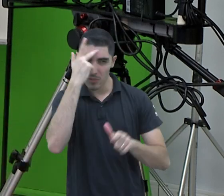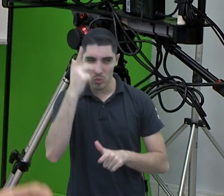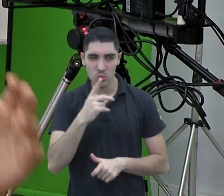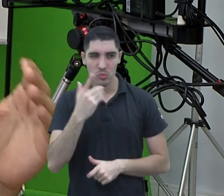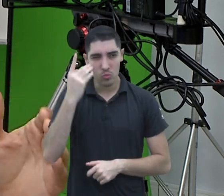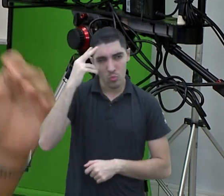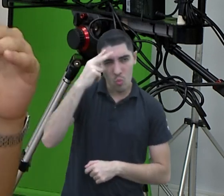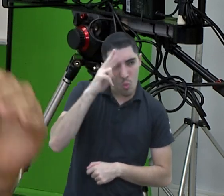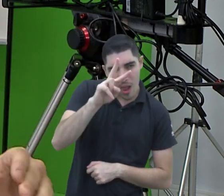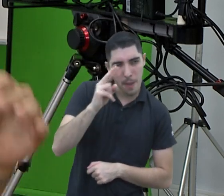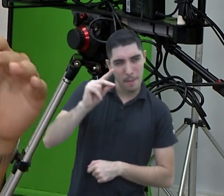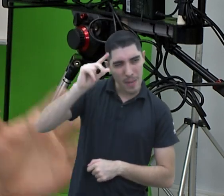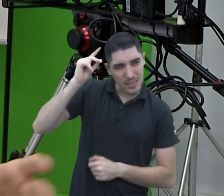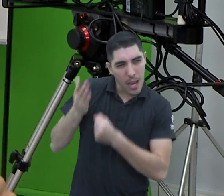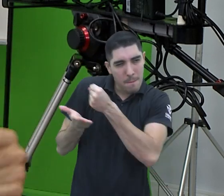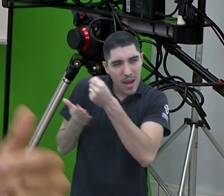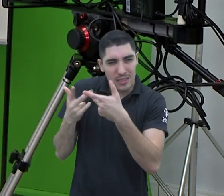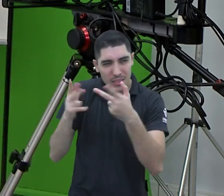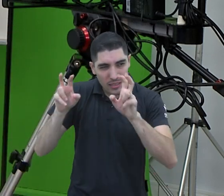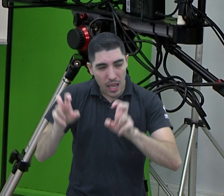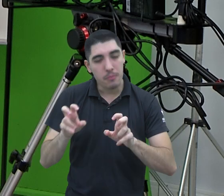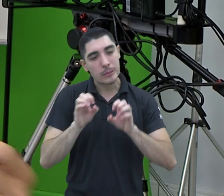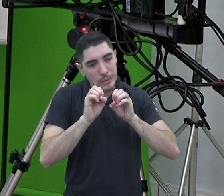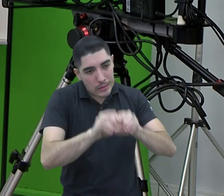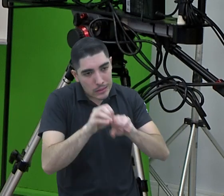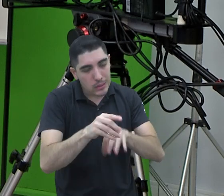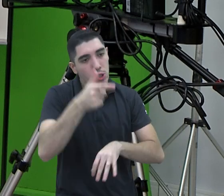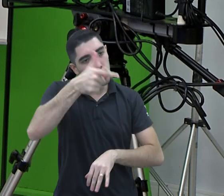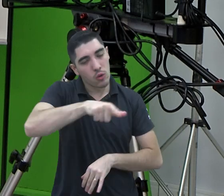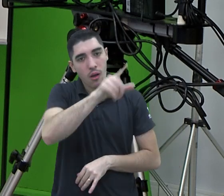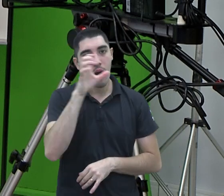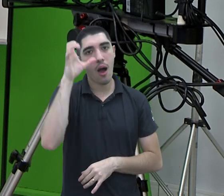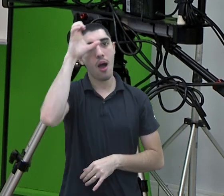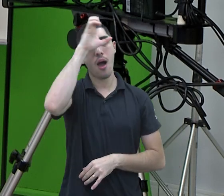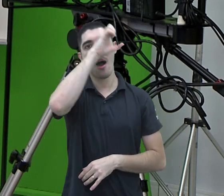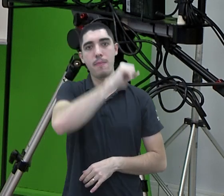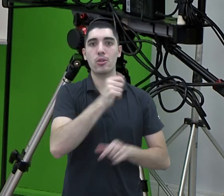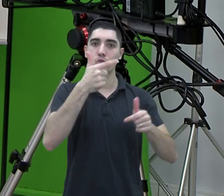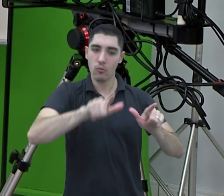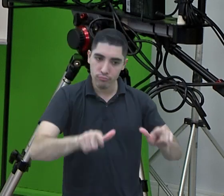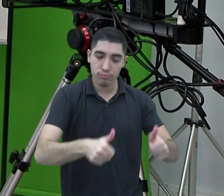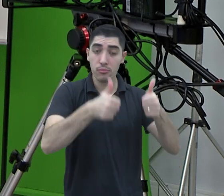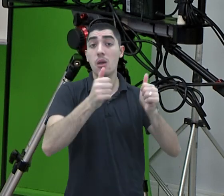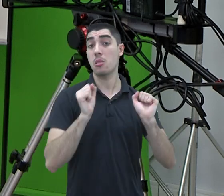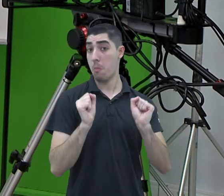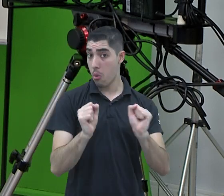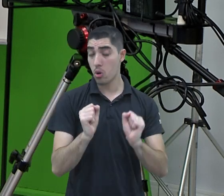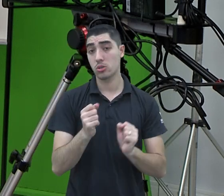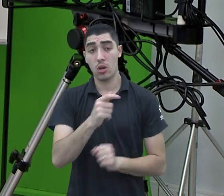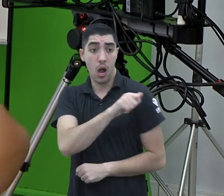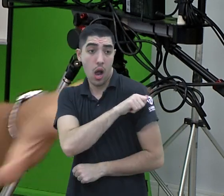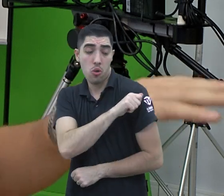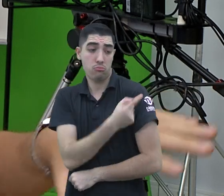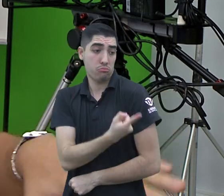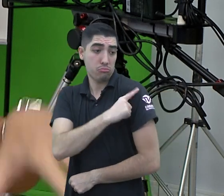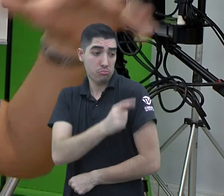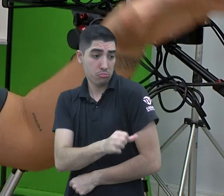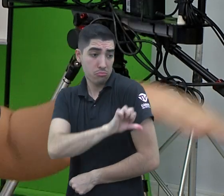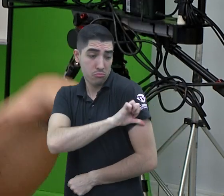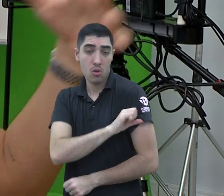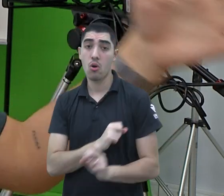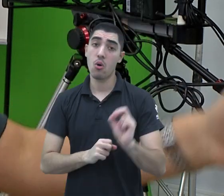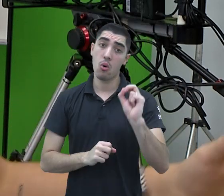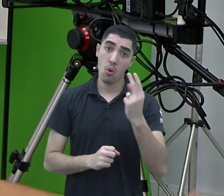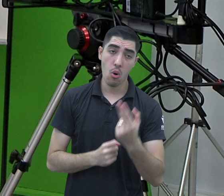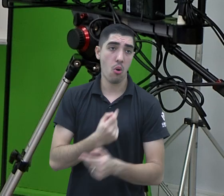hoje é sanar essas deficiências básicas que o pessoal tem, é dar essa oportunidade, tranquilo. Então, ele consegue contemplar tanto alunos de ensino